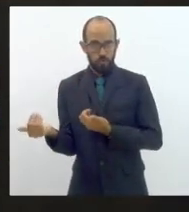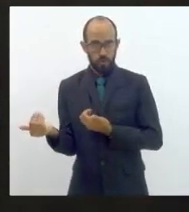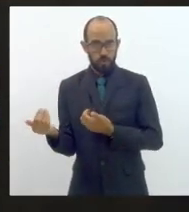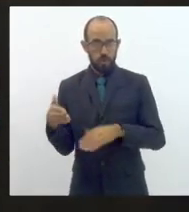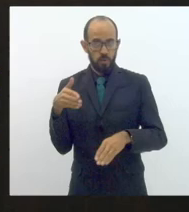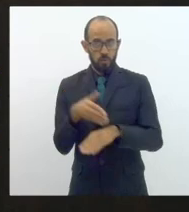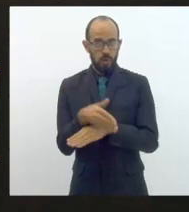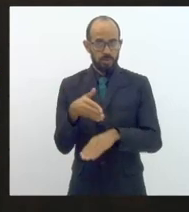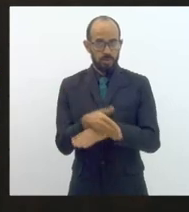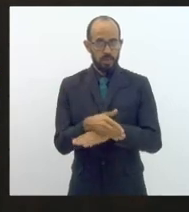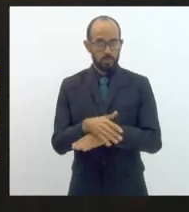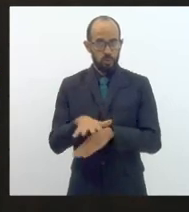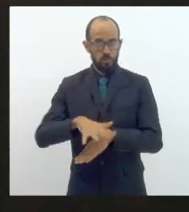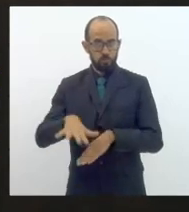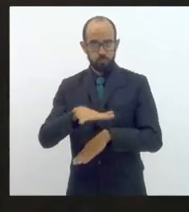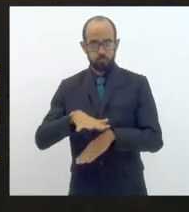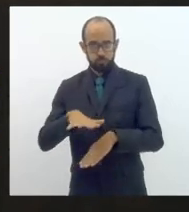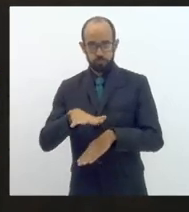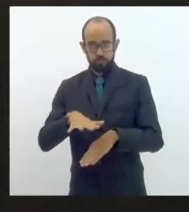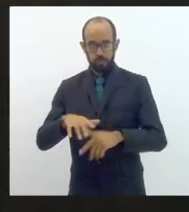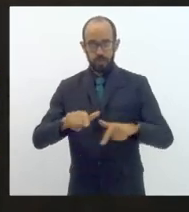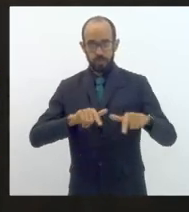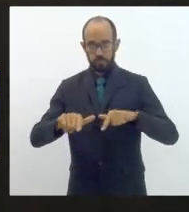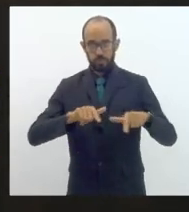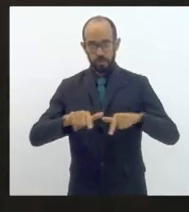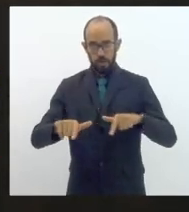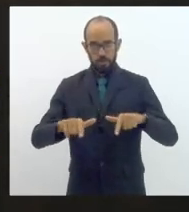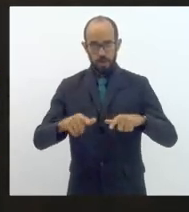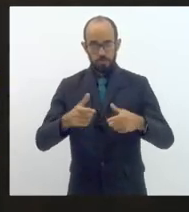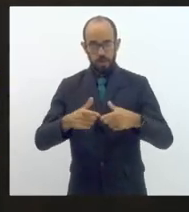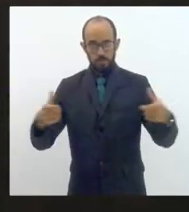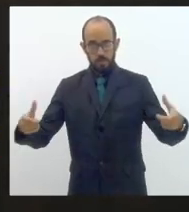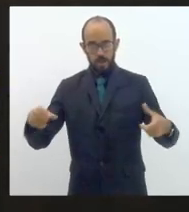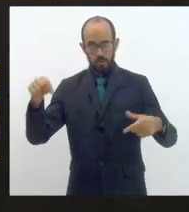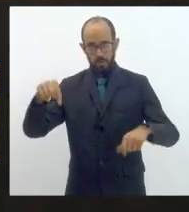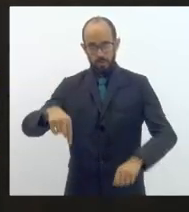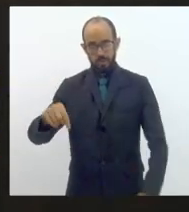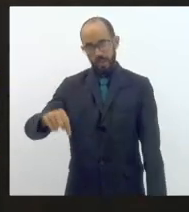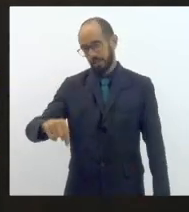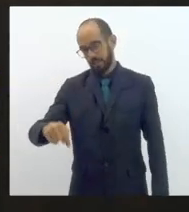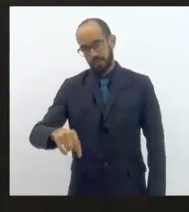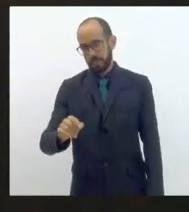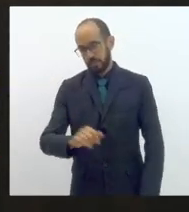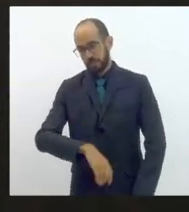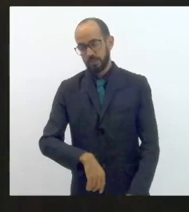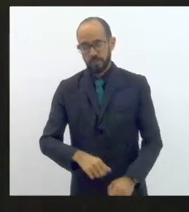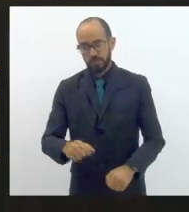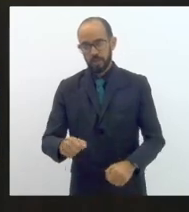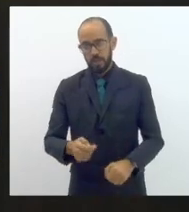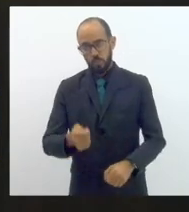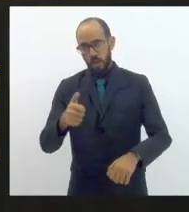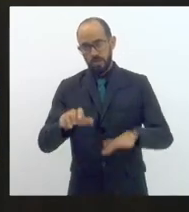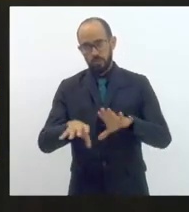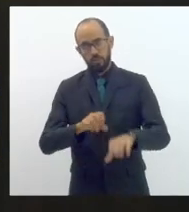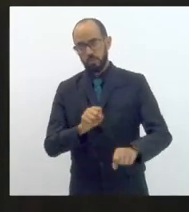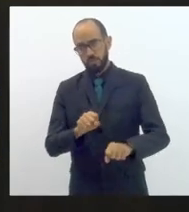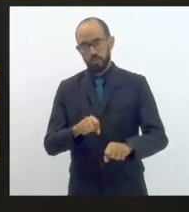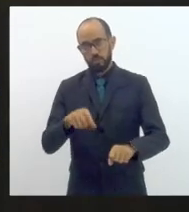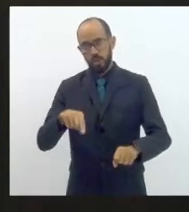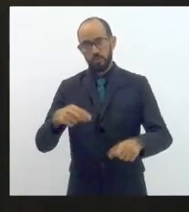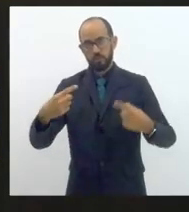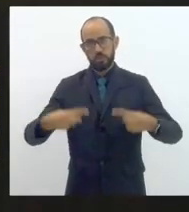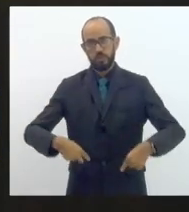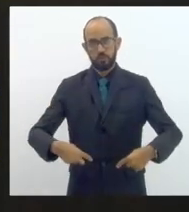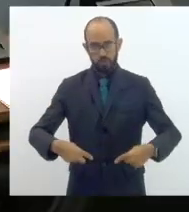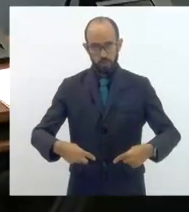do trabalho, acesso ao primeiro emprego, inclusive para a maioria daqui que está às vésperas de se formar, é desafiador.